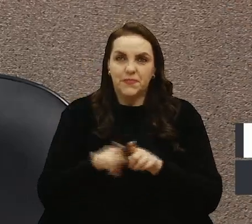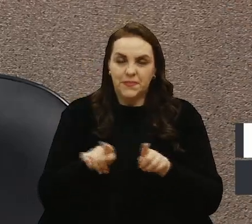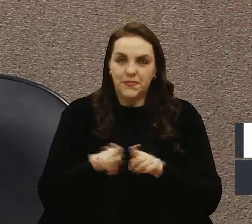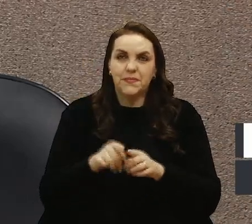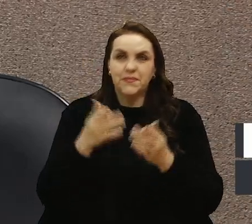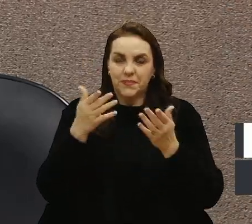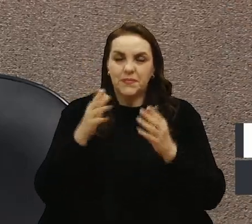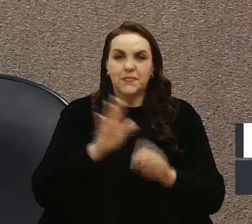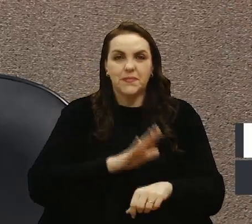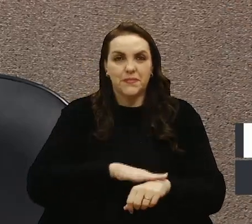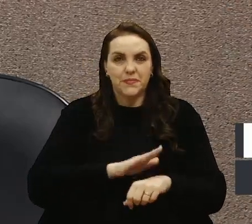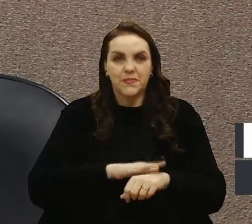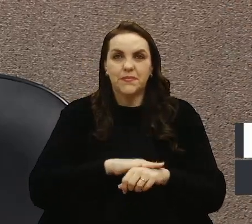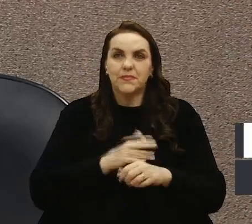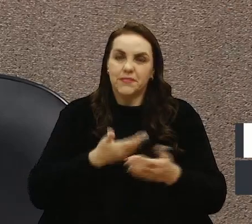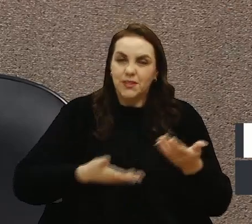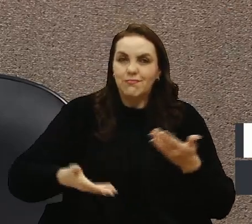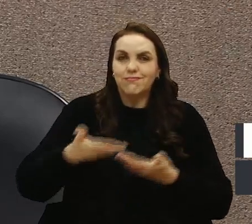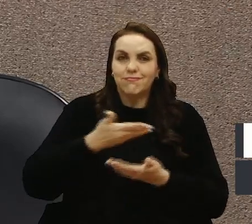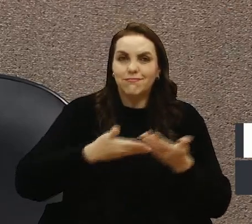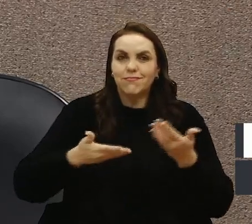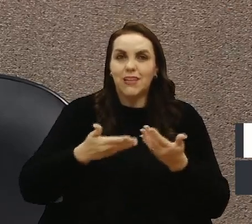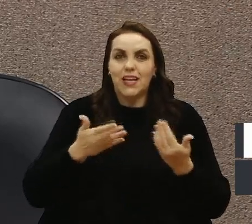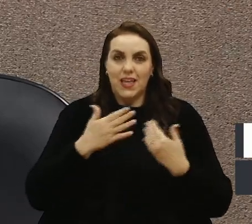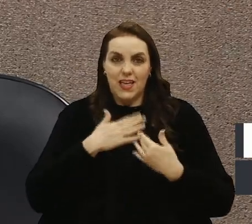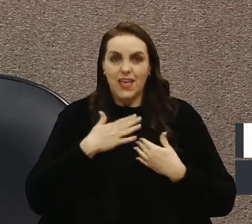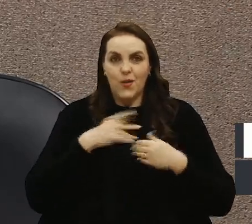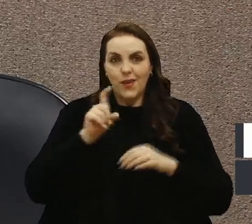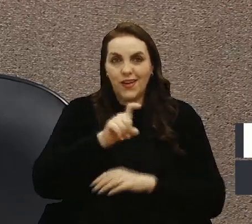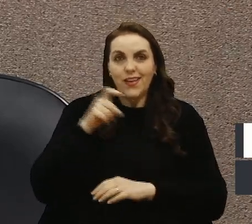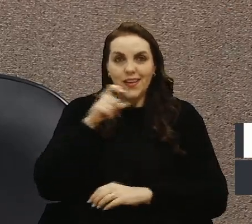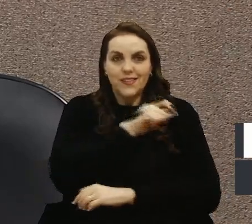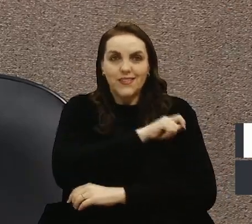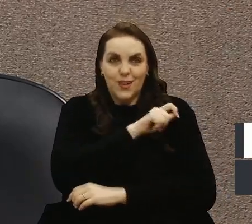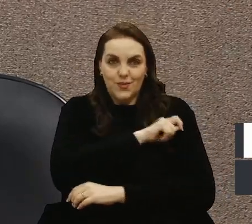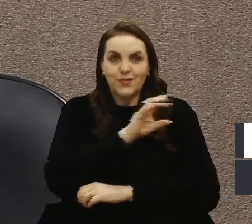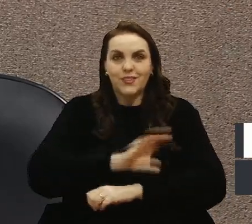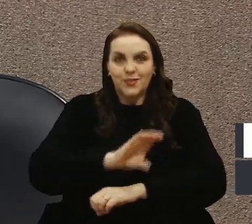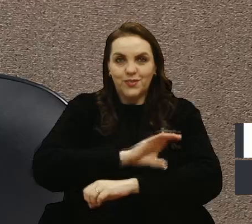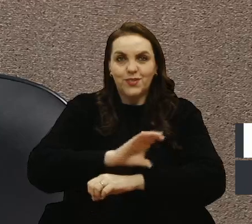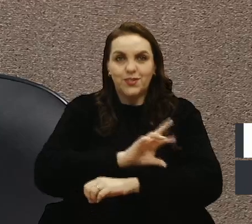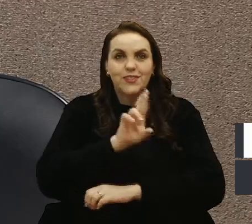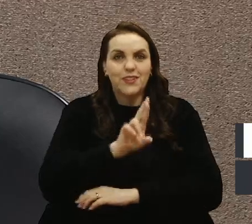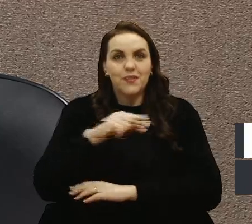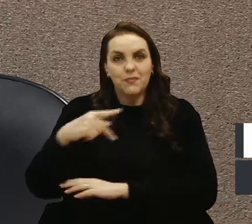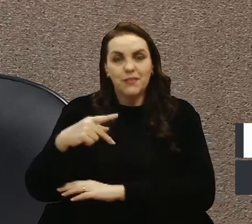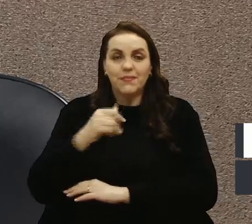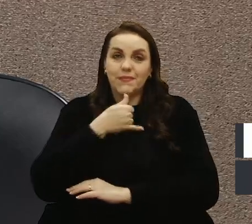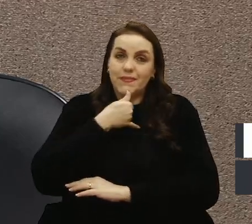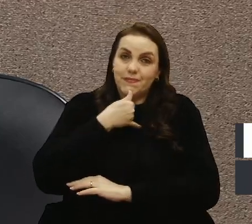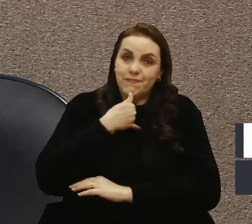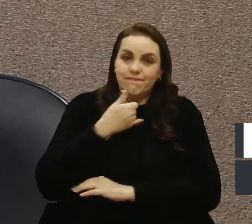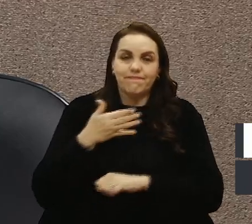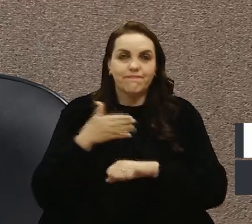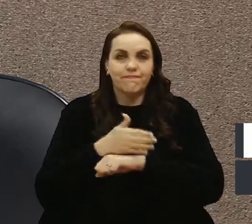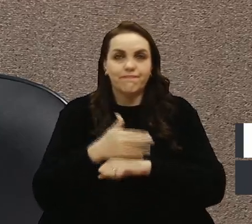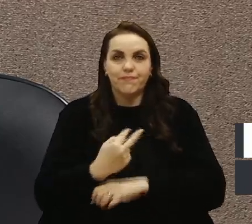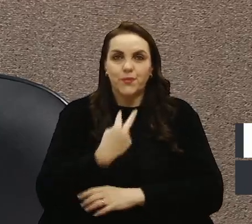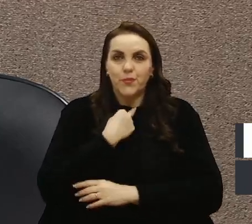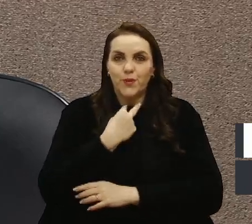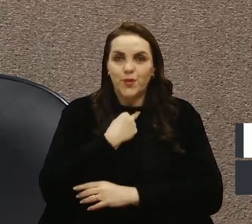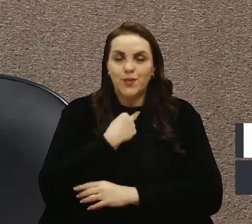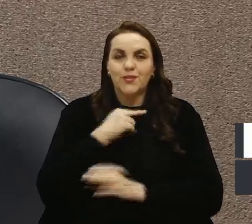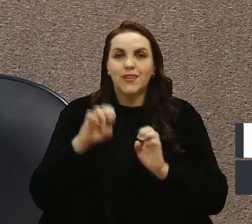né, um momento de confraternização. Eu, como egressa do curso de Relações Públicas, infelizmente não poderei participar, porque tem um evento